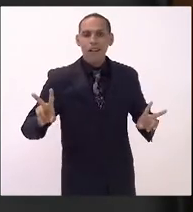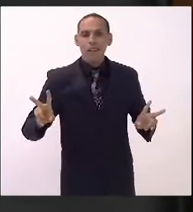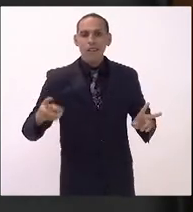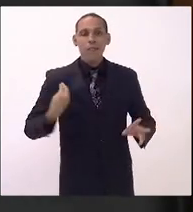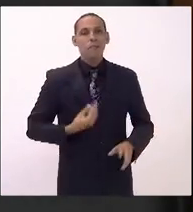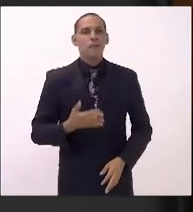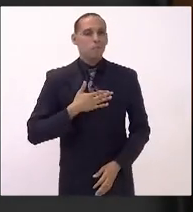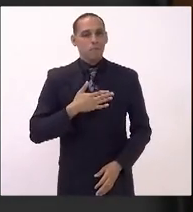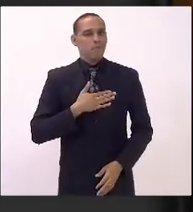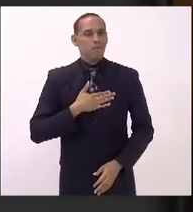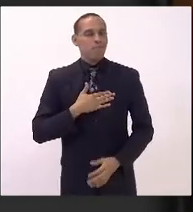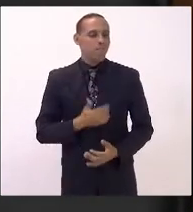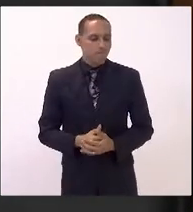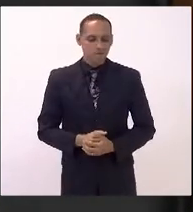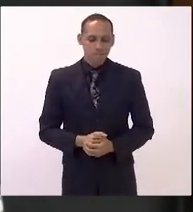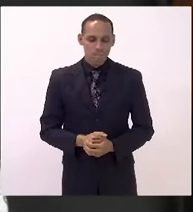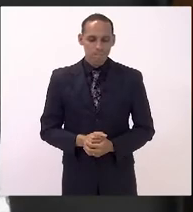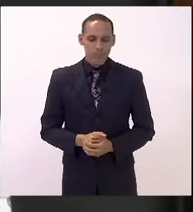vida.